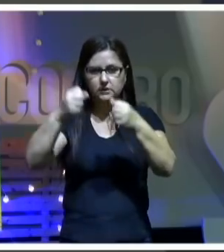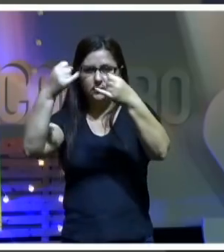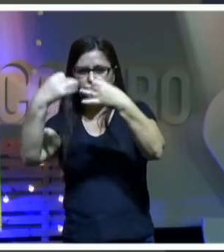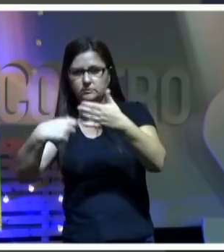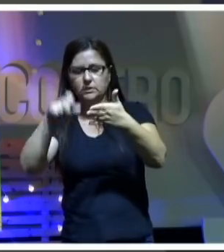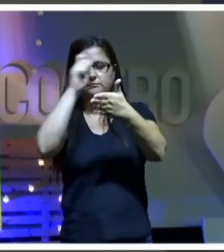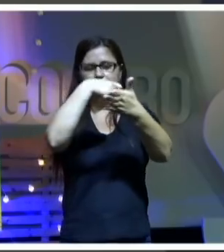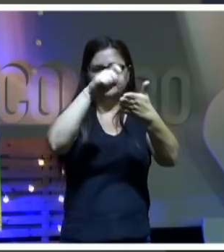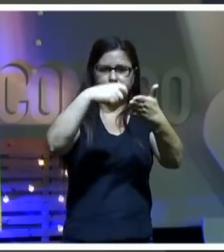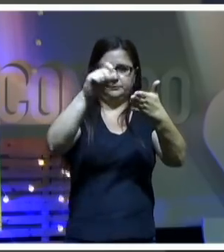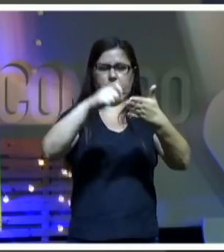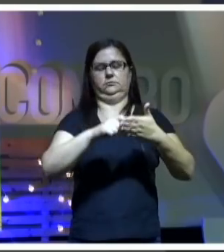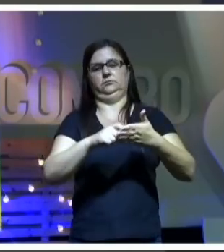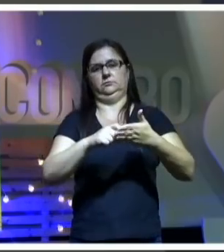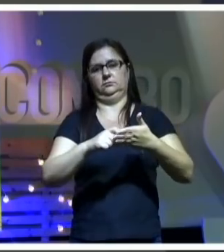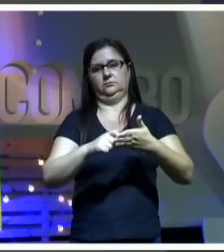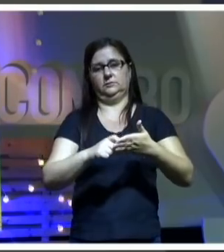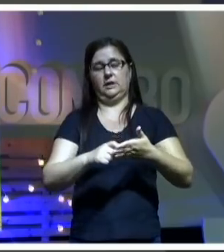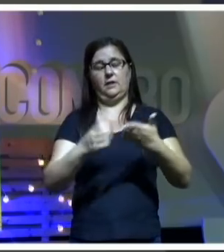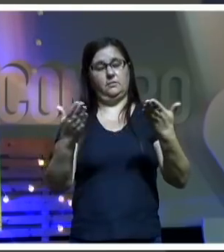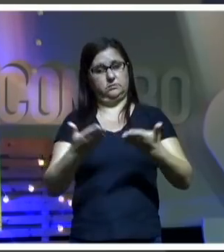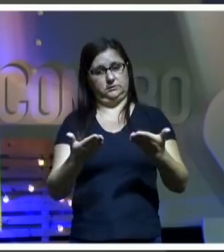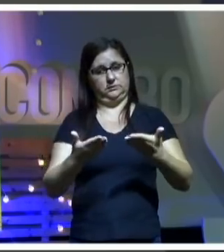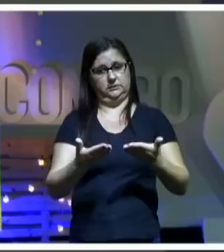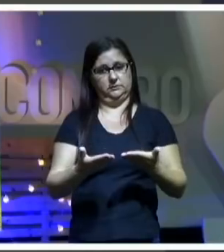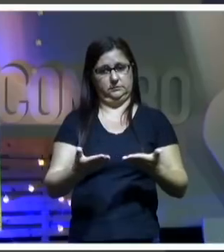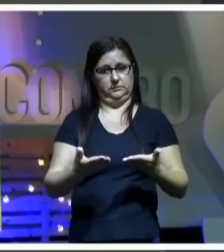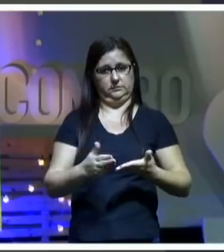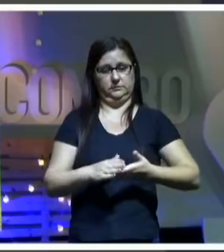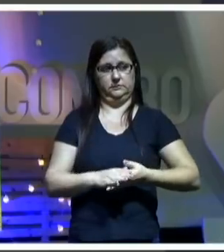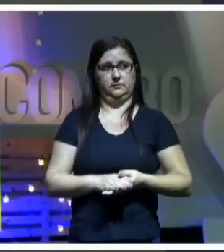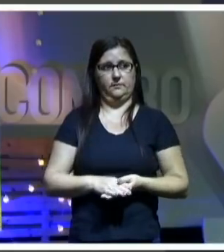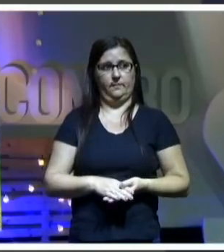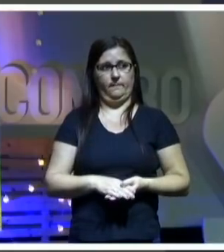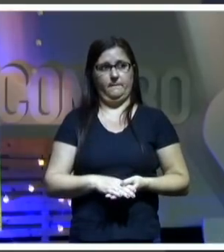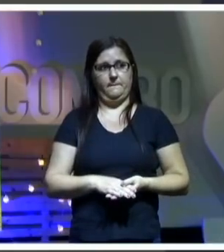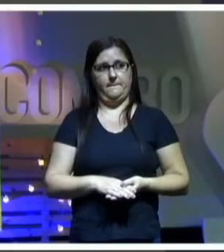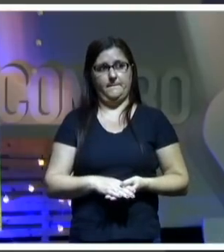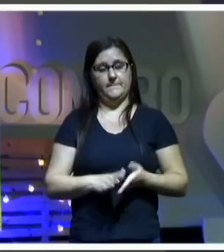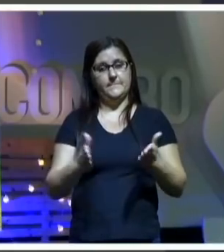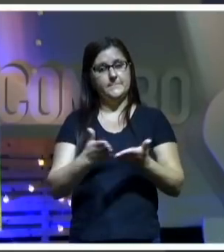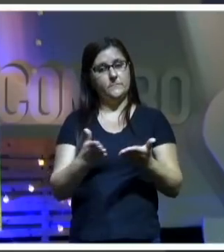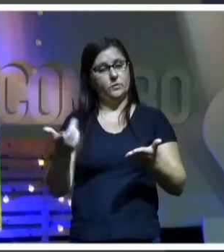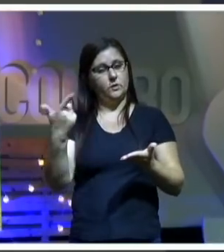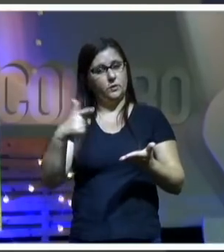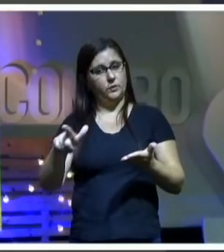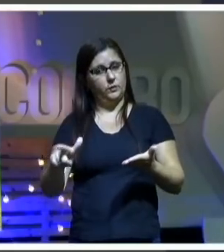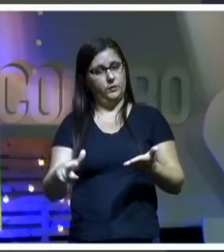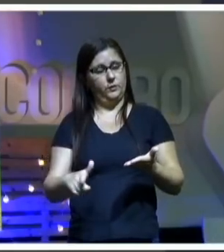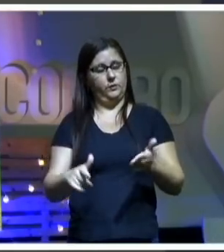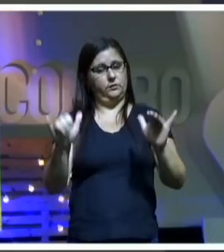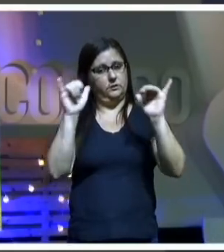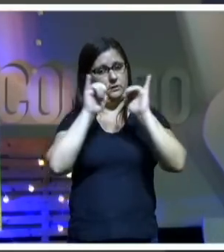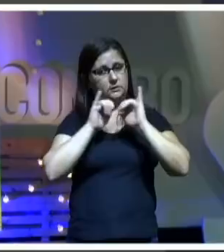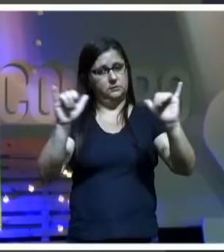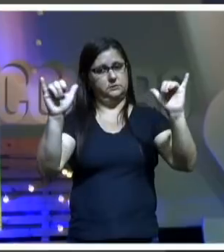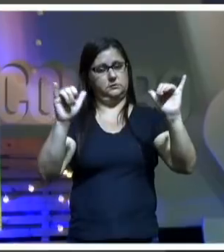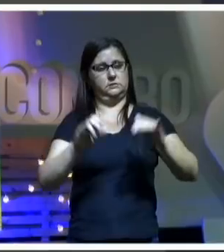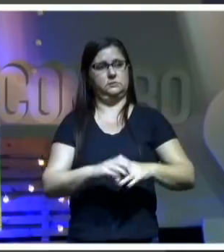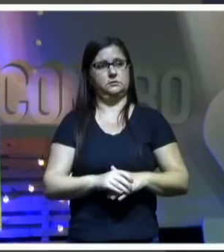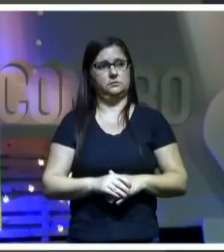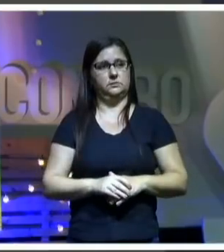tradicional poderia interpretar sim correto agora vou dar uma outra notícia pra vocês pra